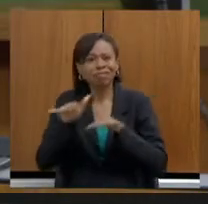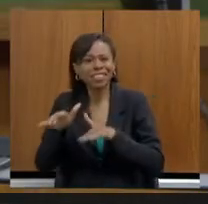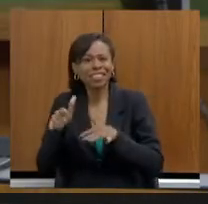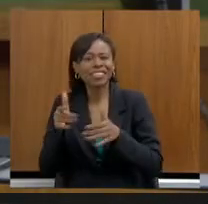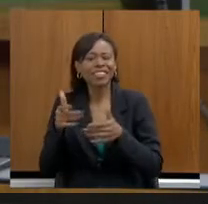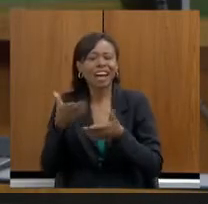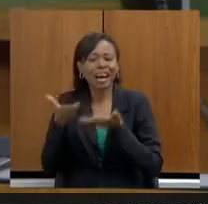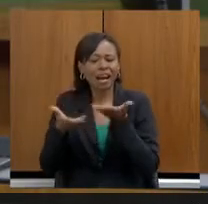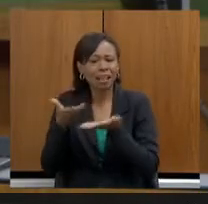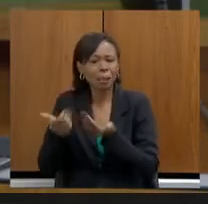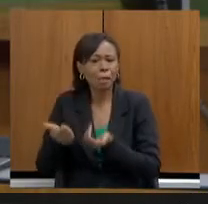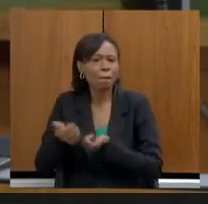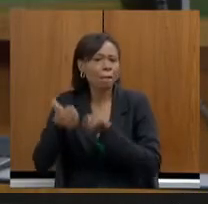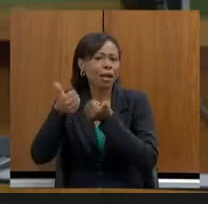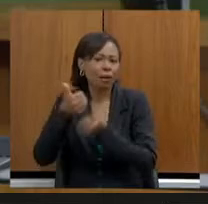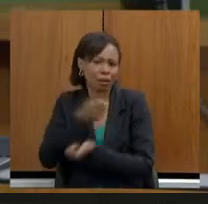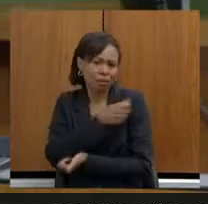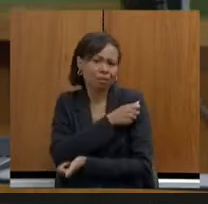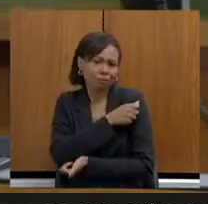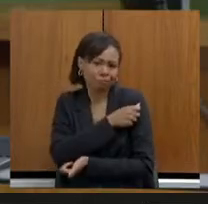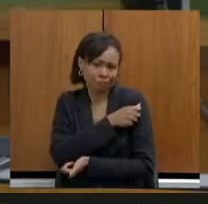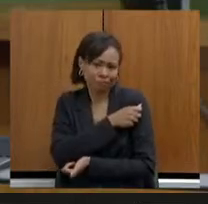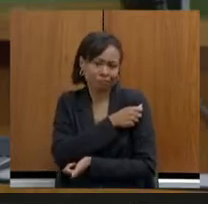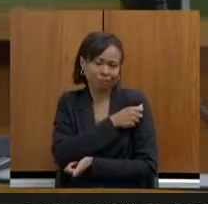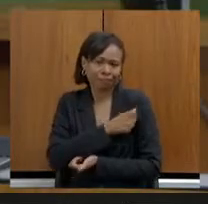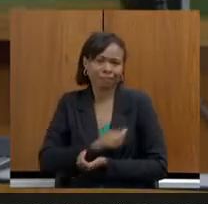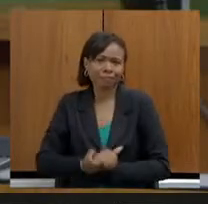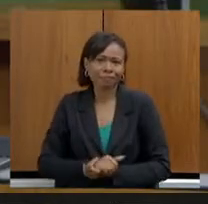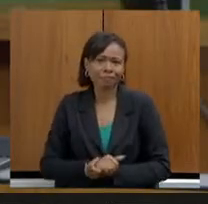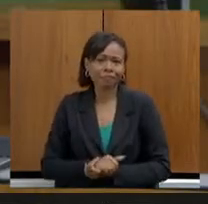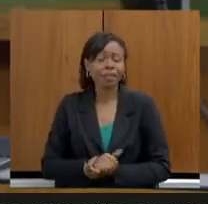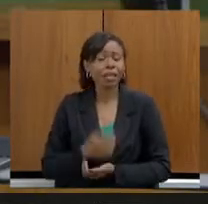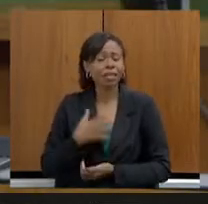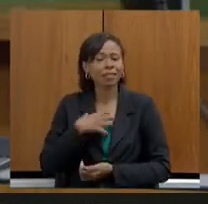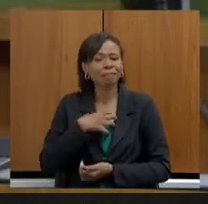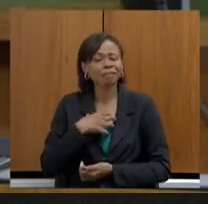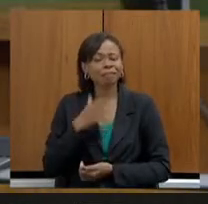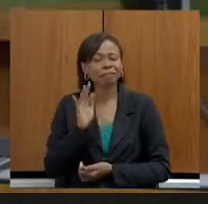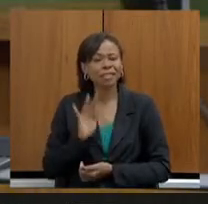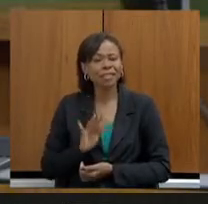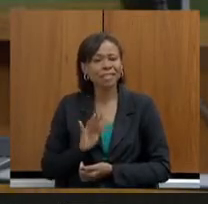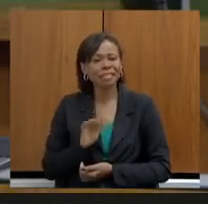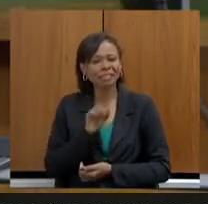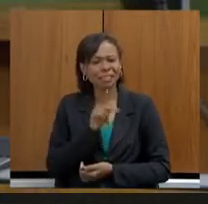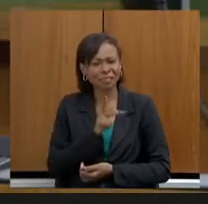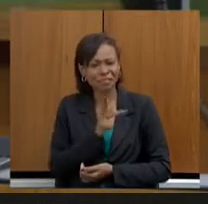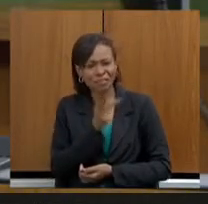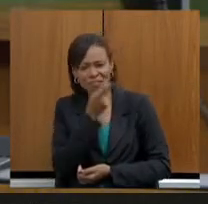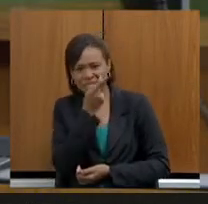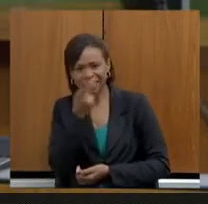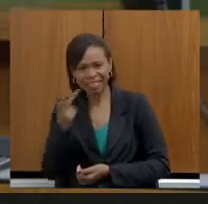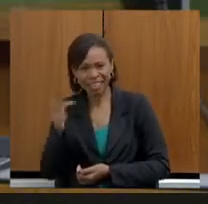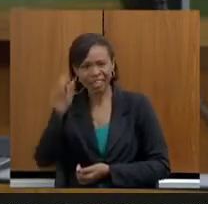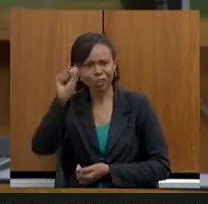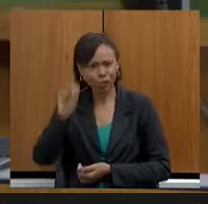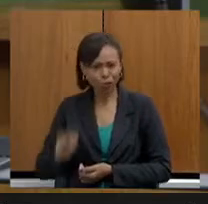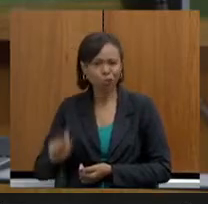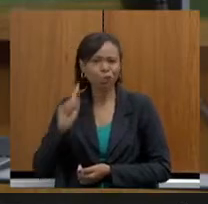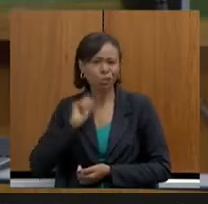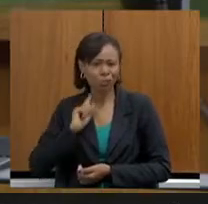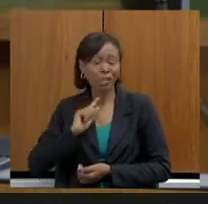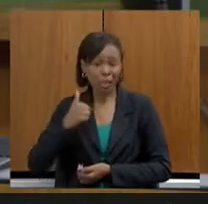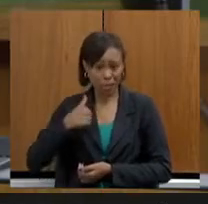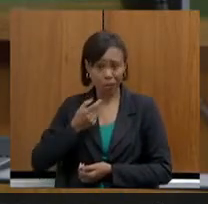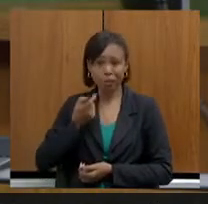para atender melhor os nossos alunos o que feliz quando você diz que vai do Sul de Minas porque estive essa semana sul de